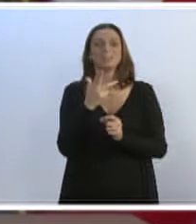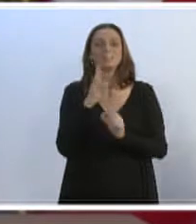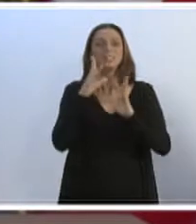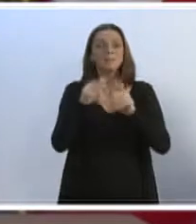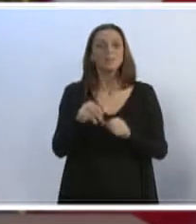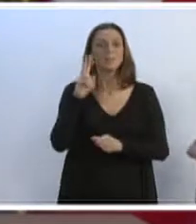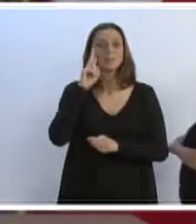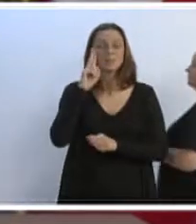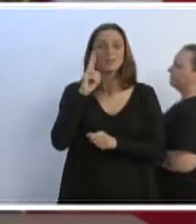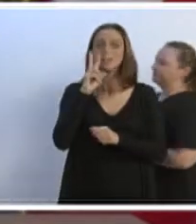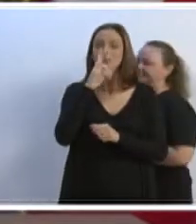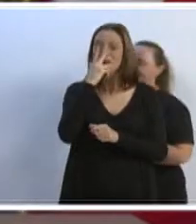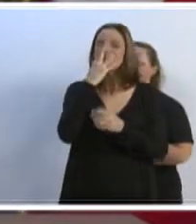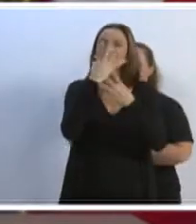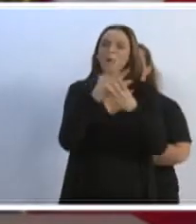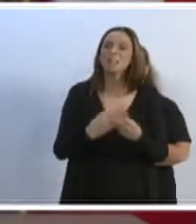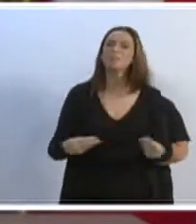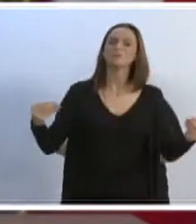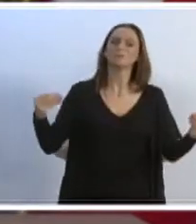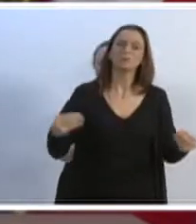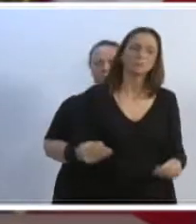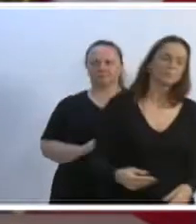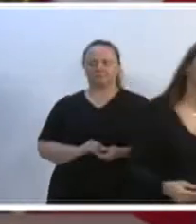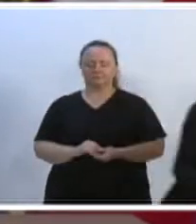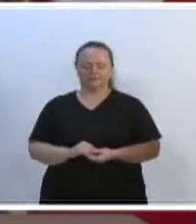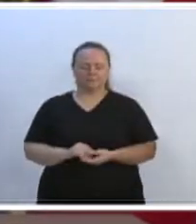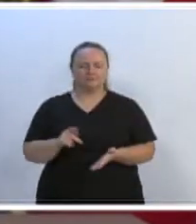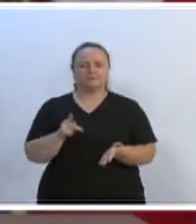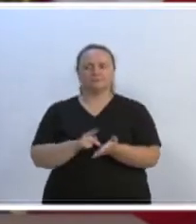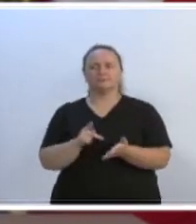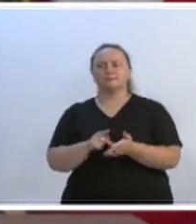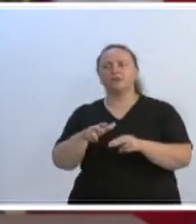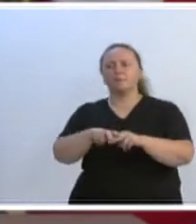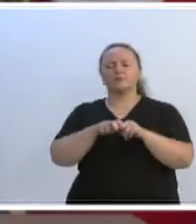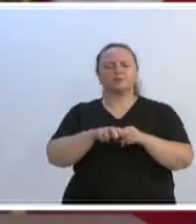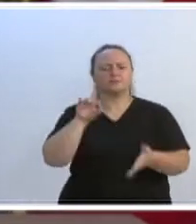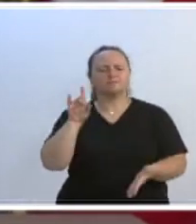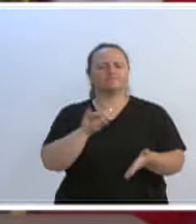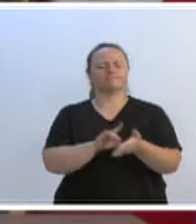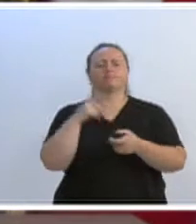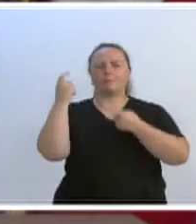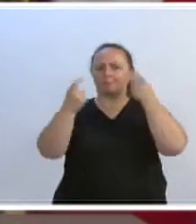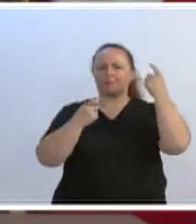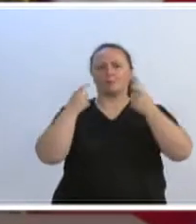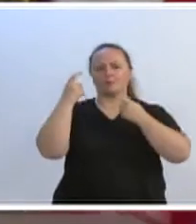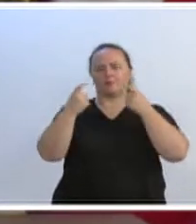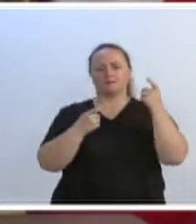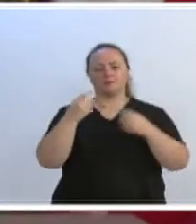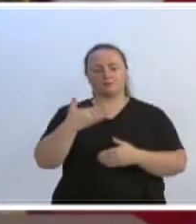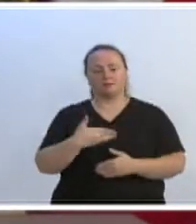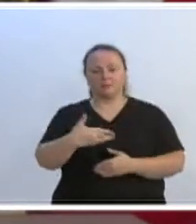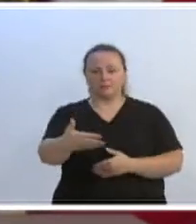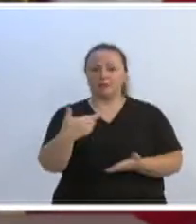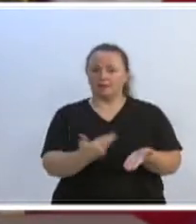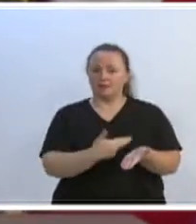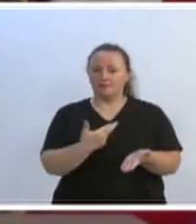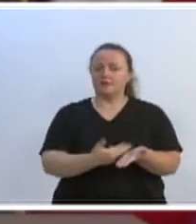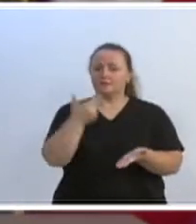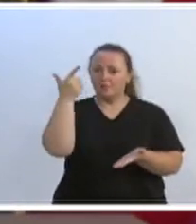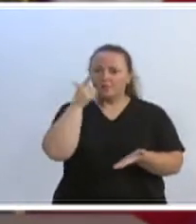O meu muito obrigado. E se o José Ferreira da Silva foi um homem além do seu tempo,